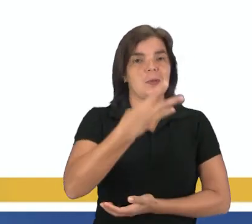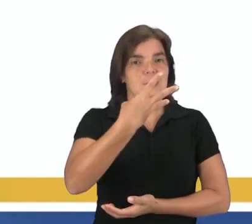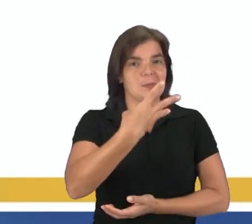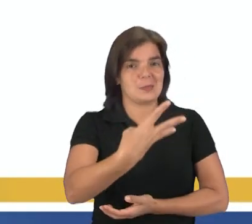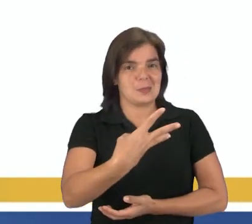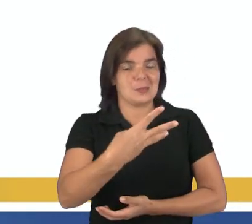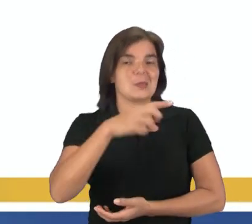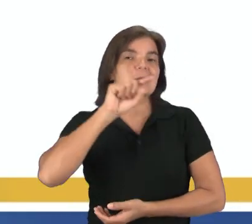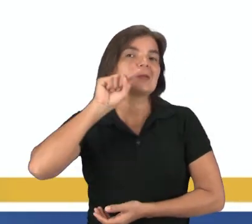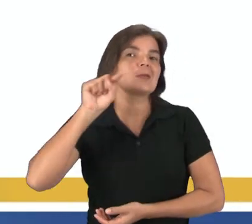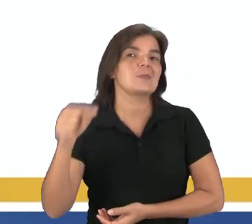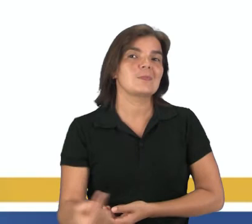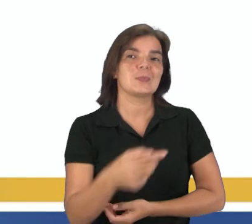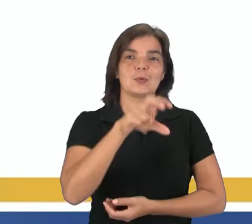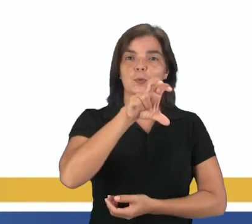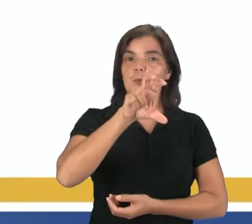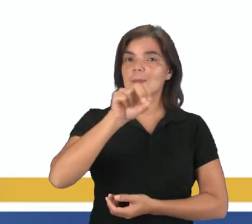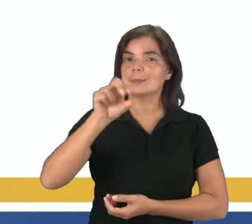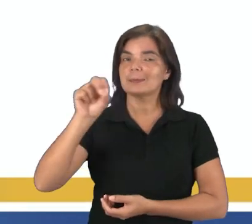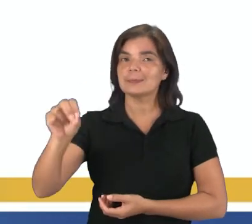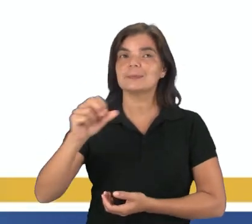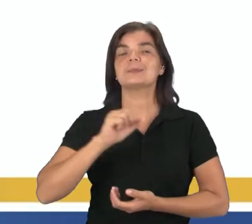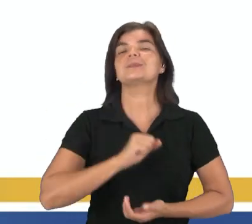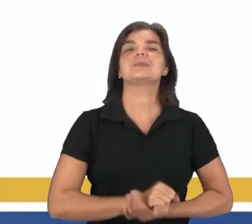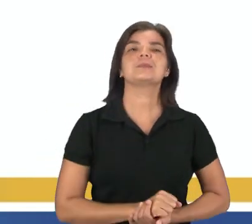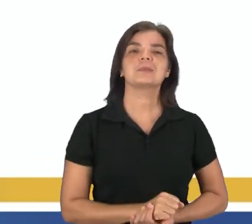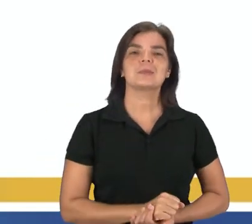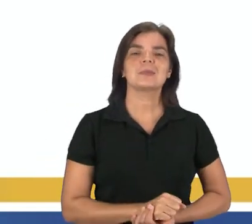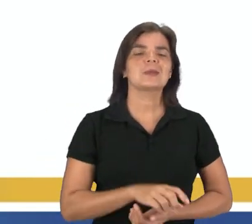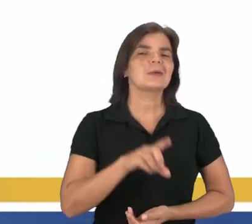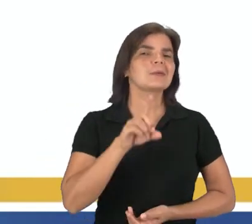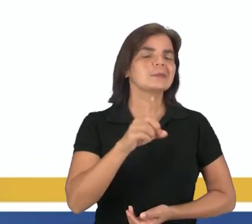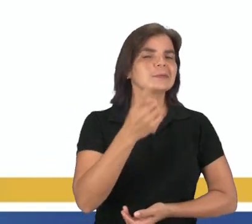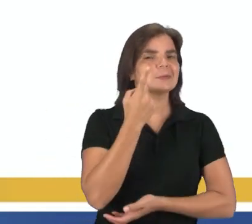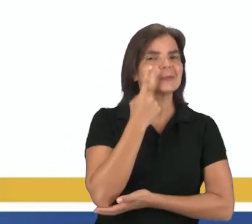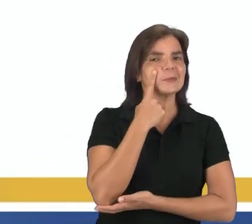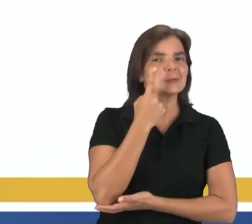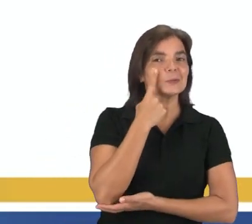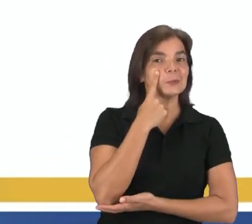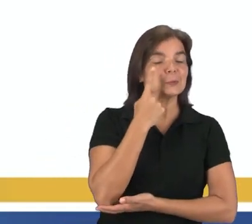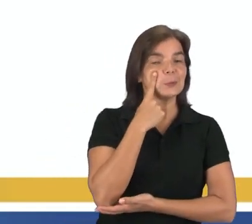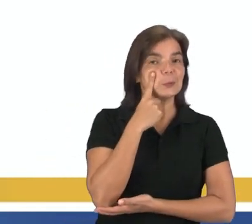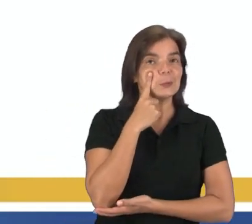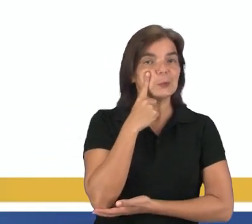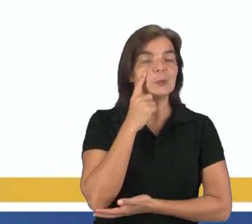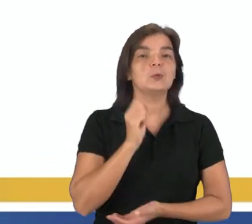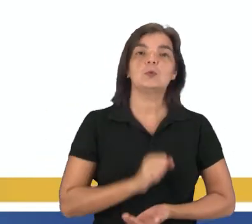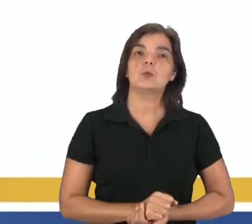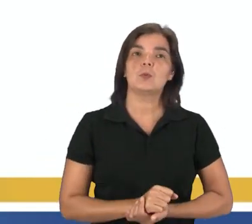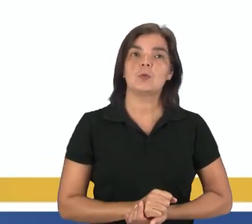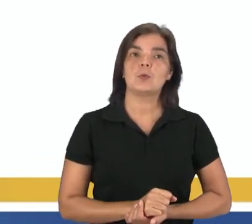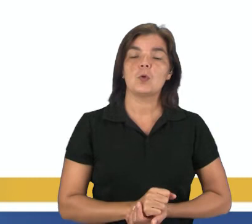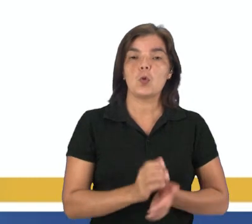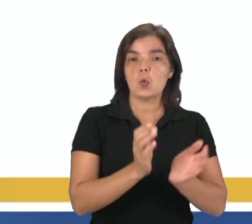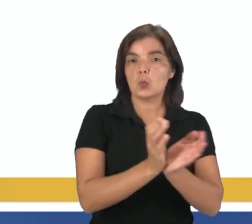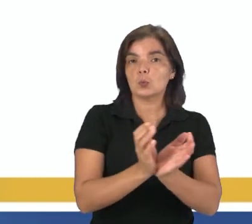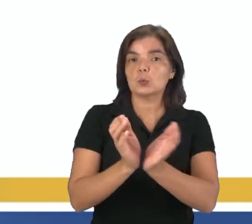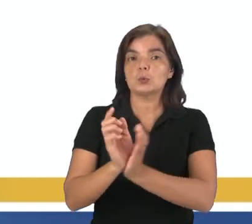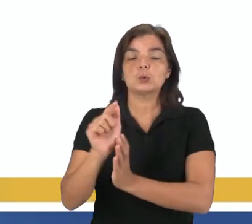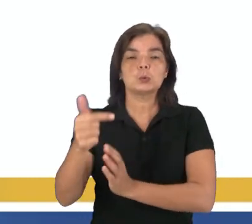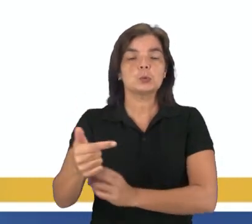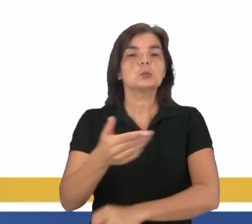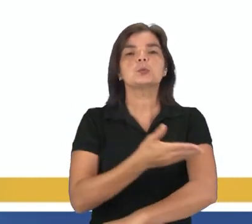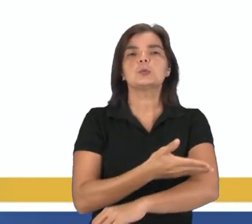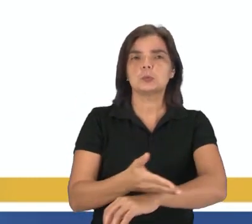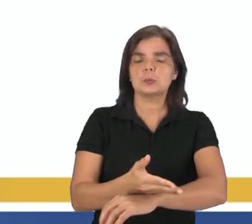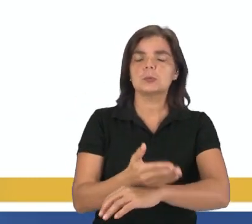Como que eu escrevo? Olha só, 3.500. Observe, né, que entre uma classe e outra se